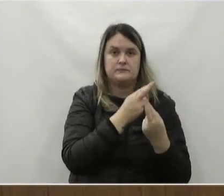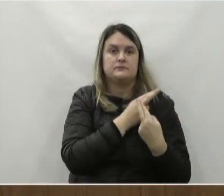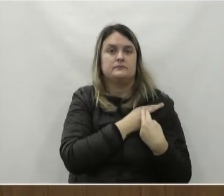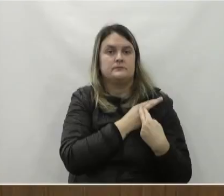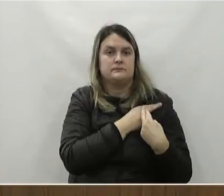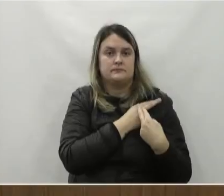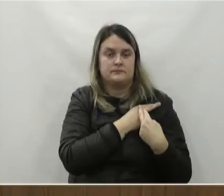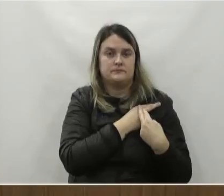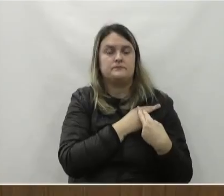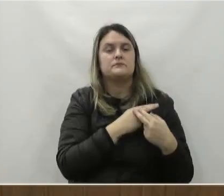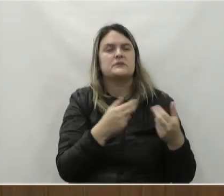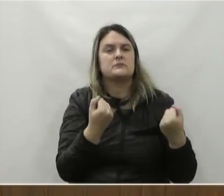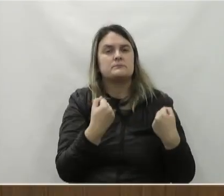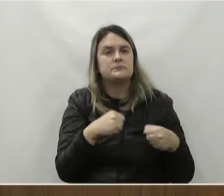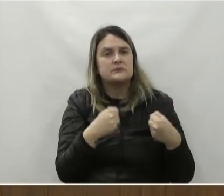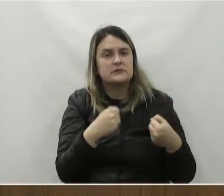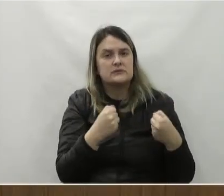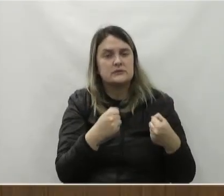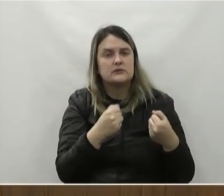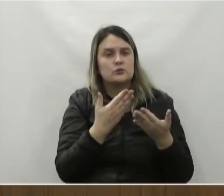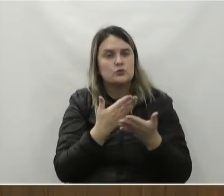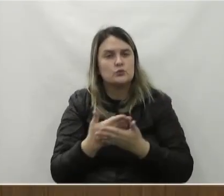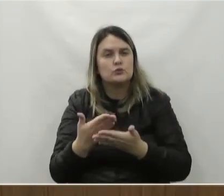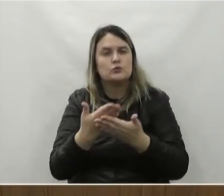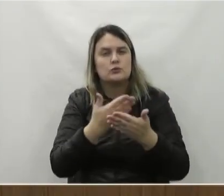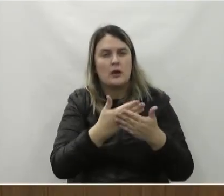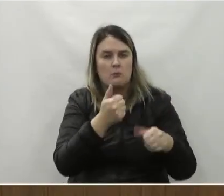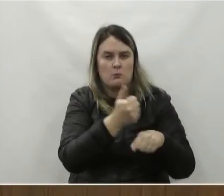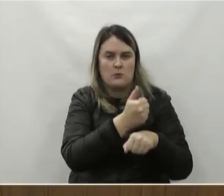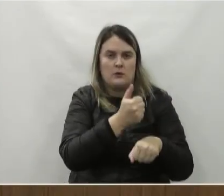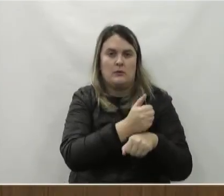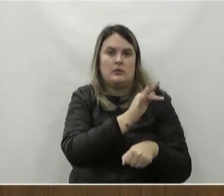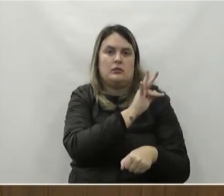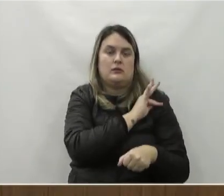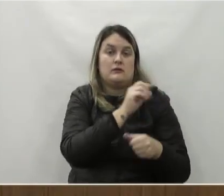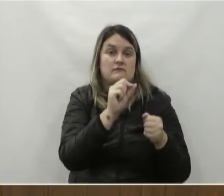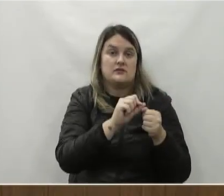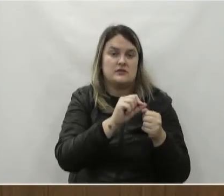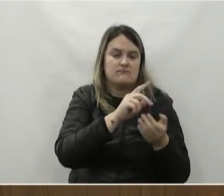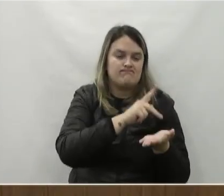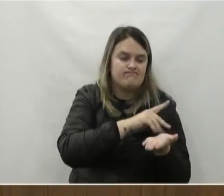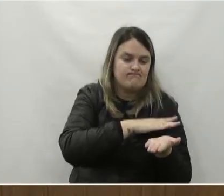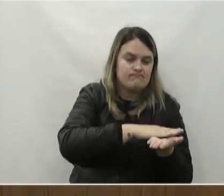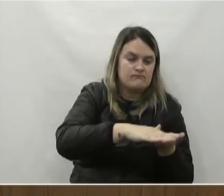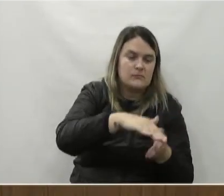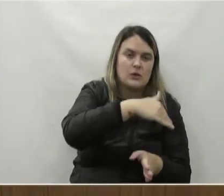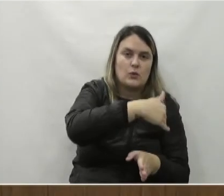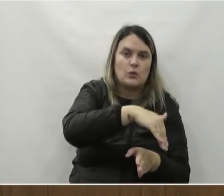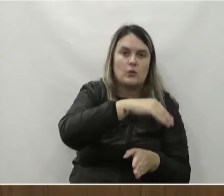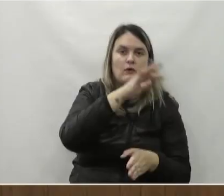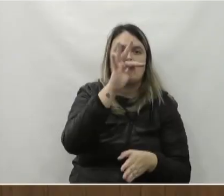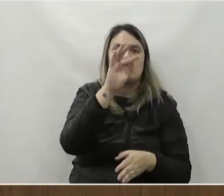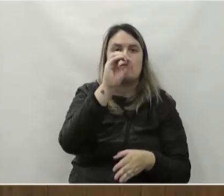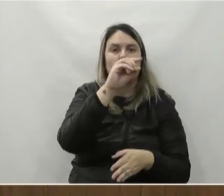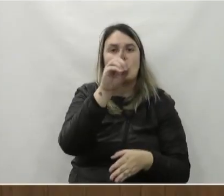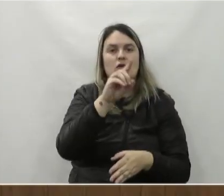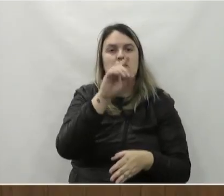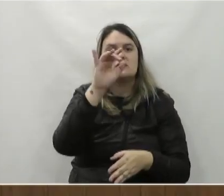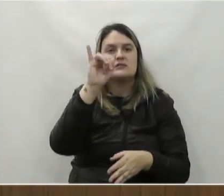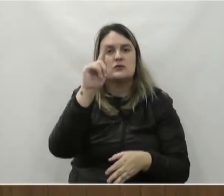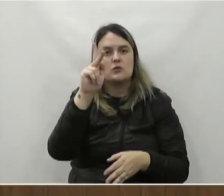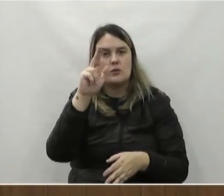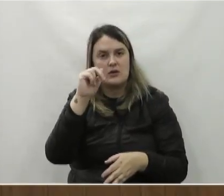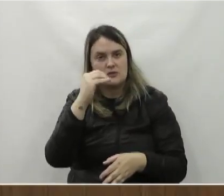competente, que sejam realizados estudos e providências para a pavimentação asfáltica da rua Foz do Iguaçu,